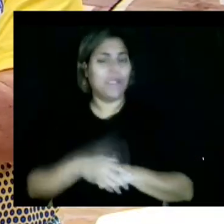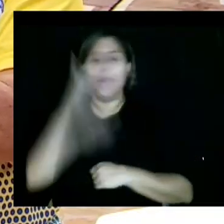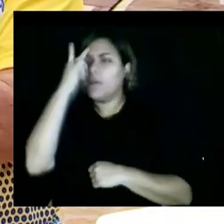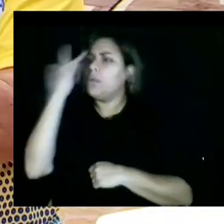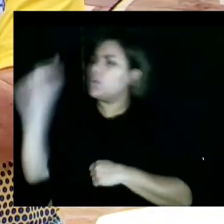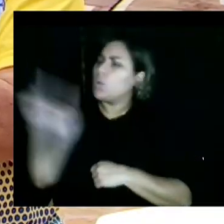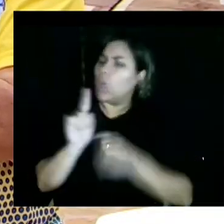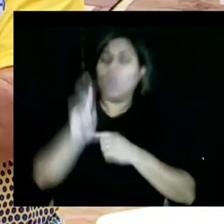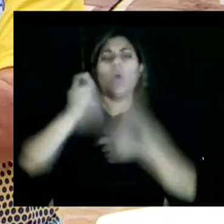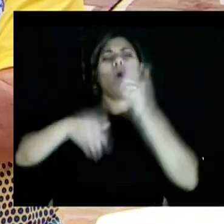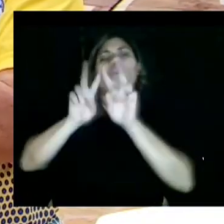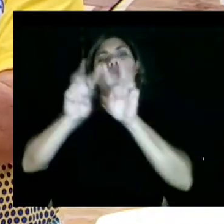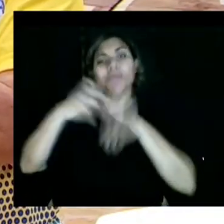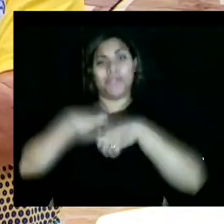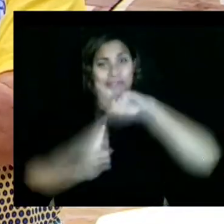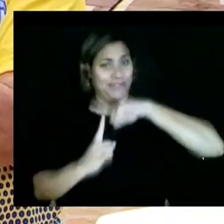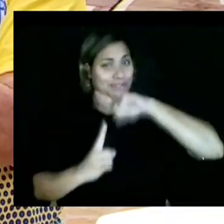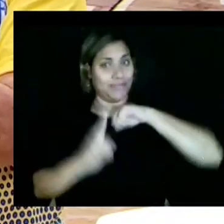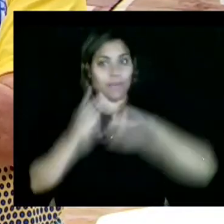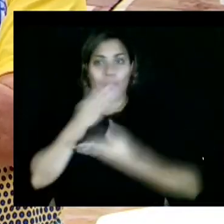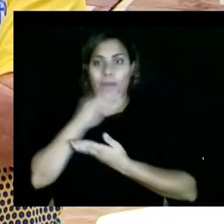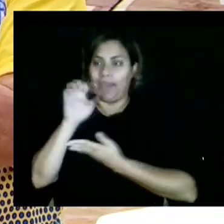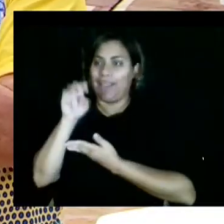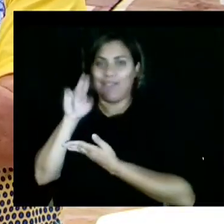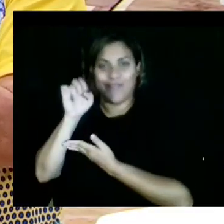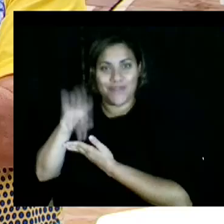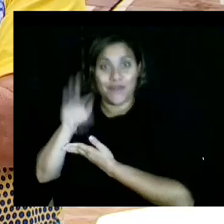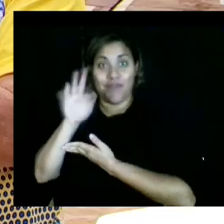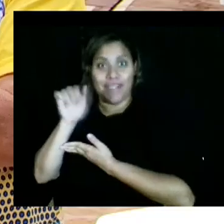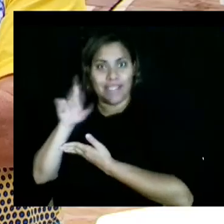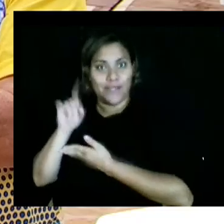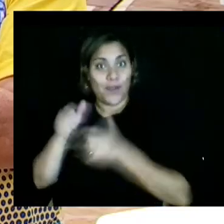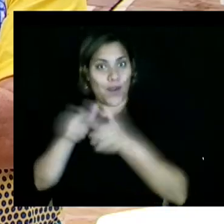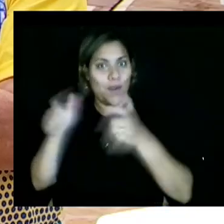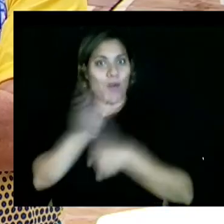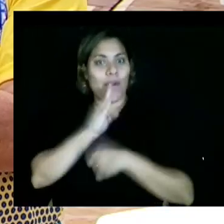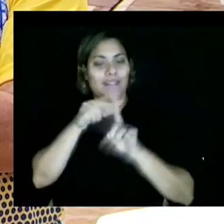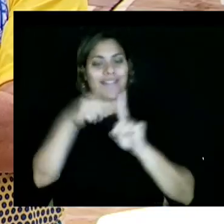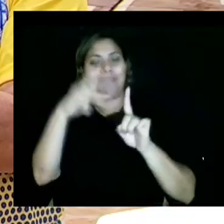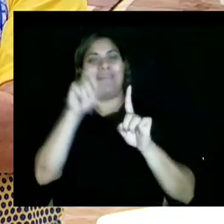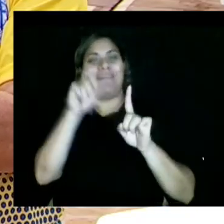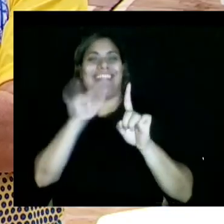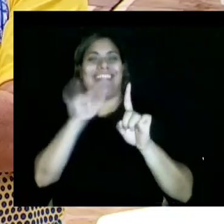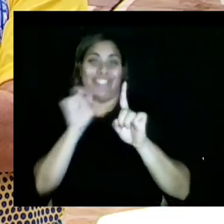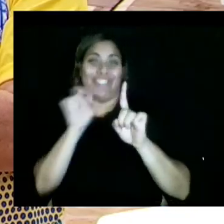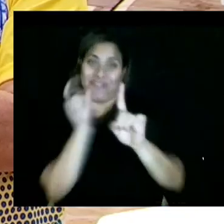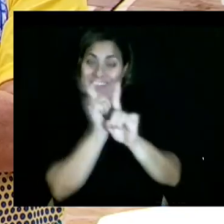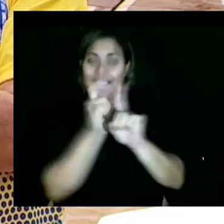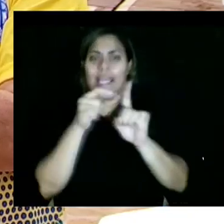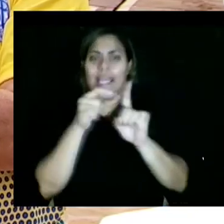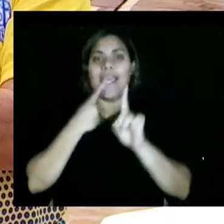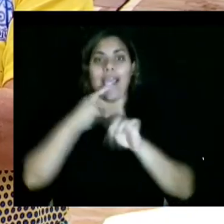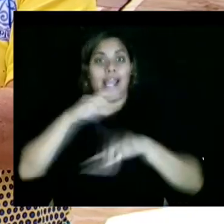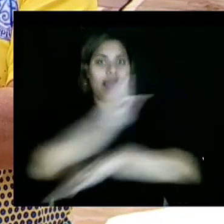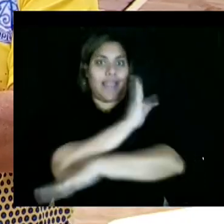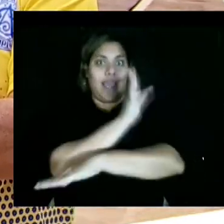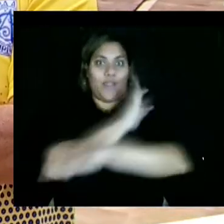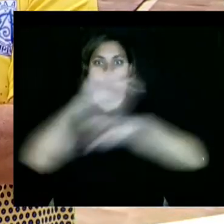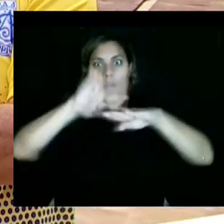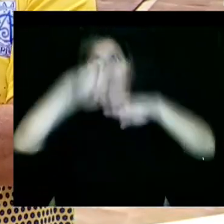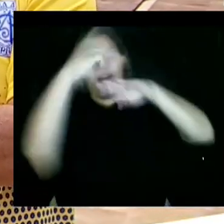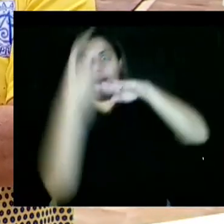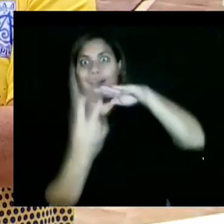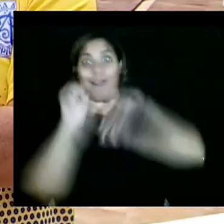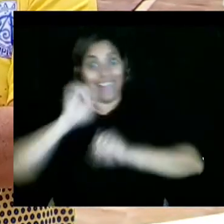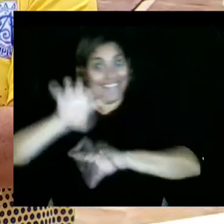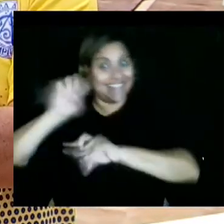estou aqui com o Edson Fernando Luz, mais conhecido como Paladino, ele que é técnico de saltos ornamentais. Paladino, os